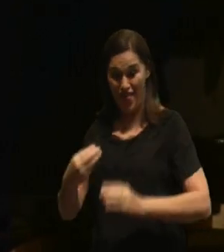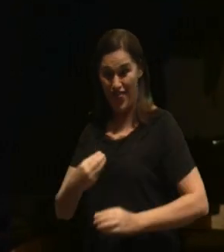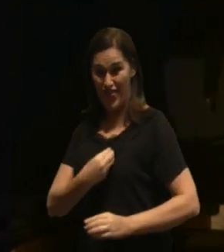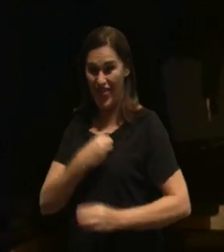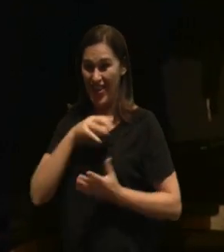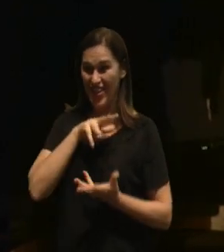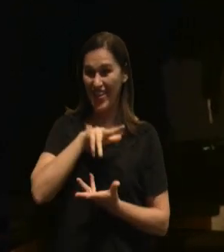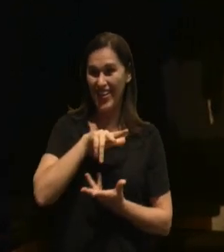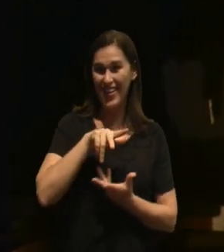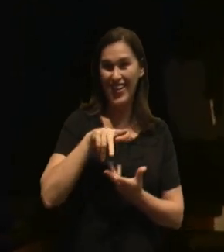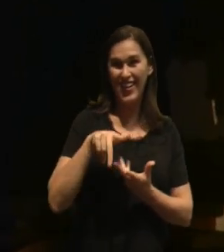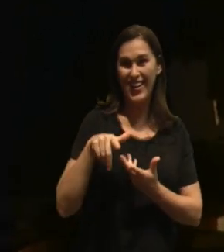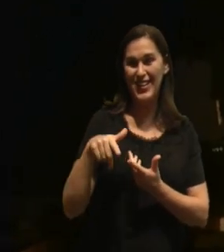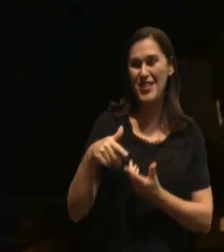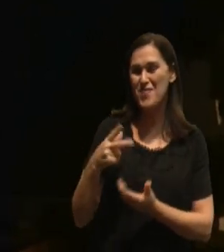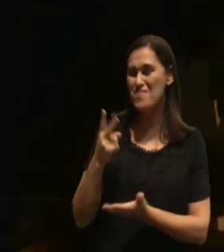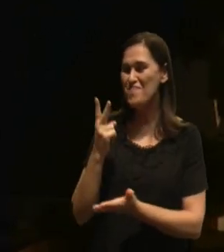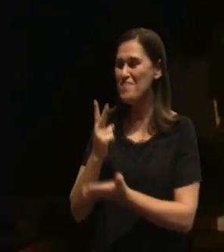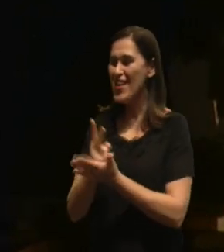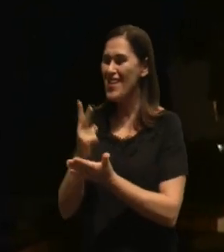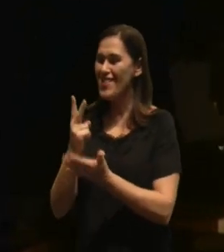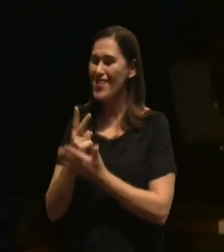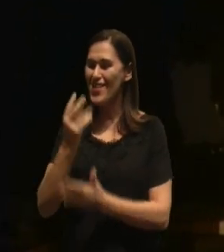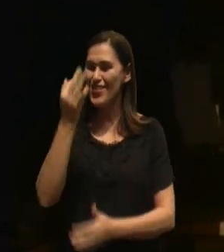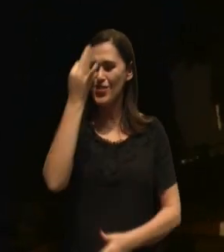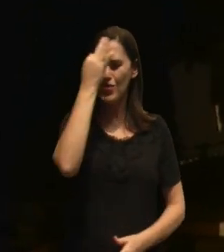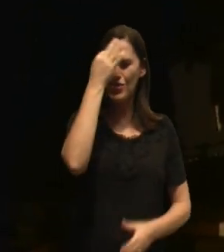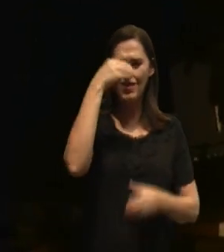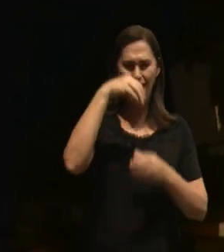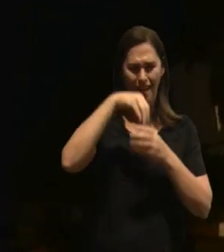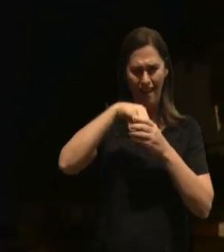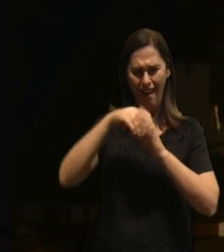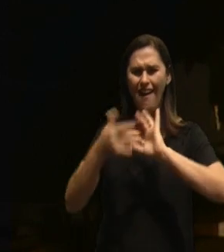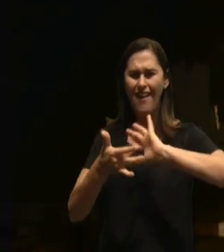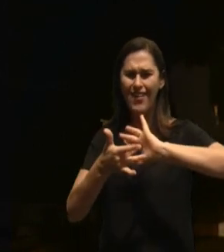vivemos uma mesma fé em Jesus.